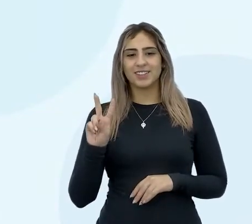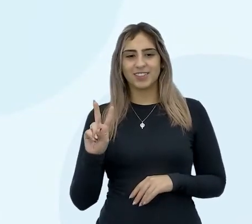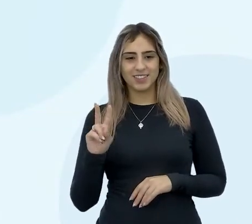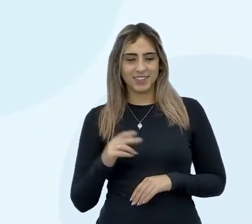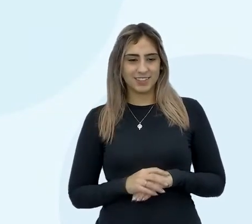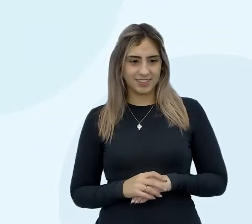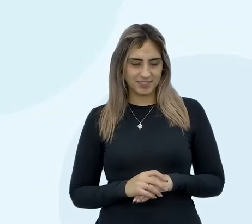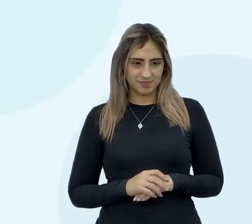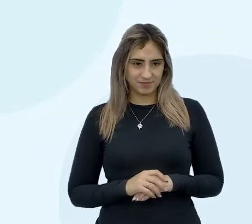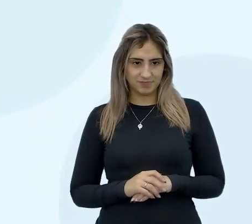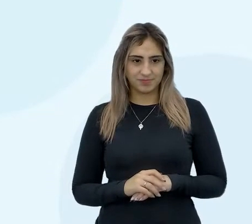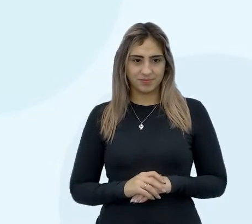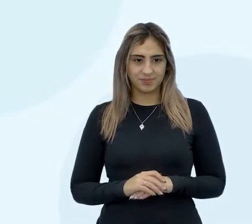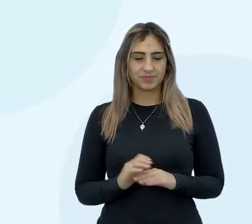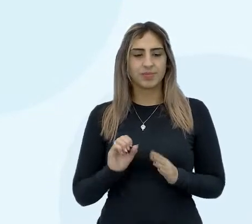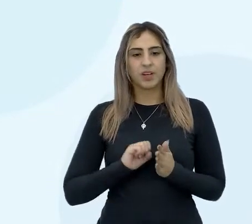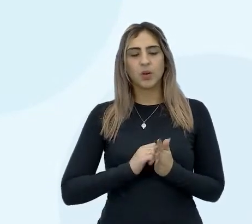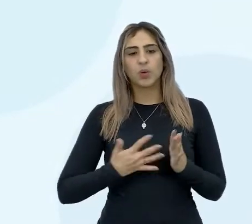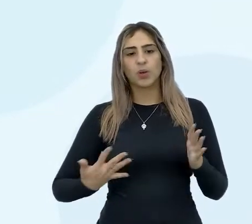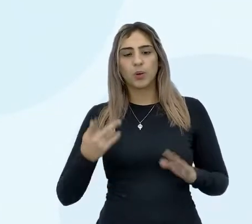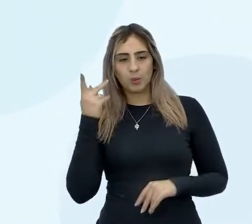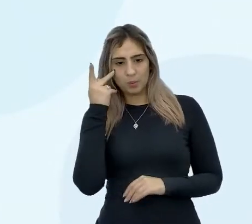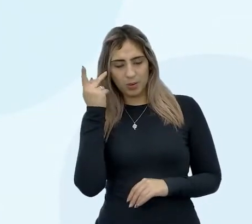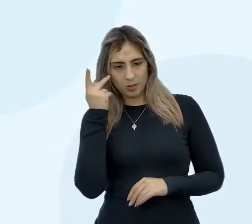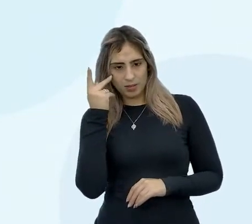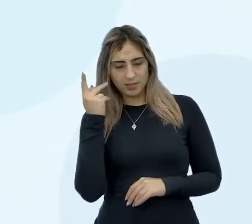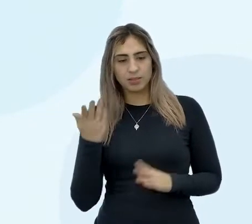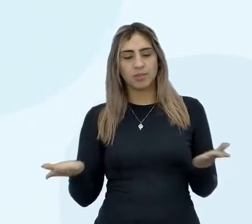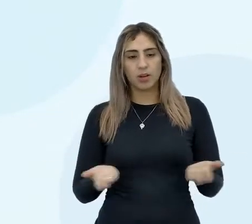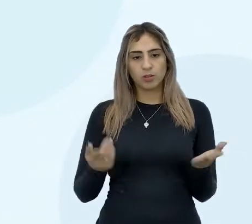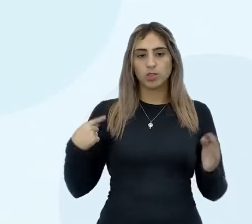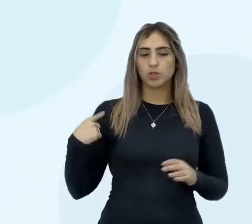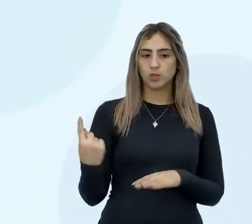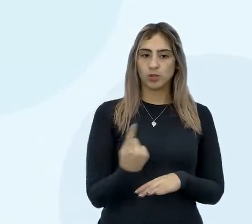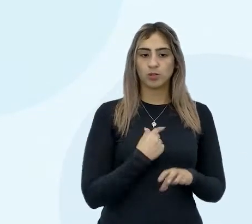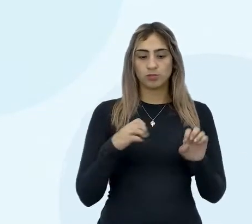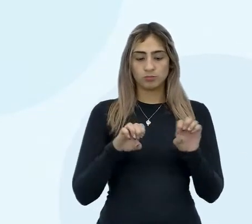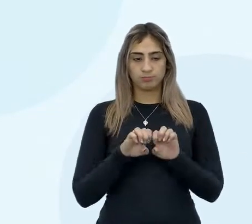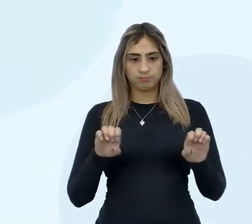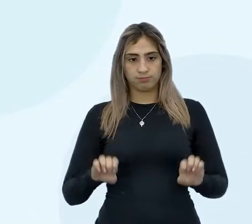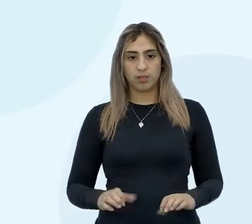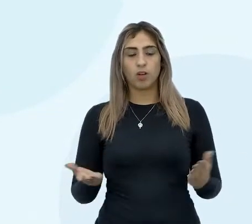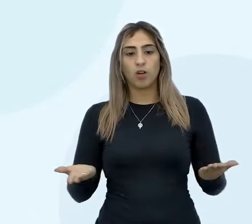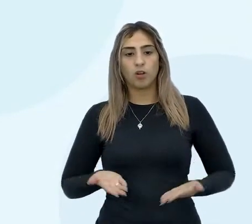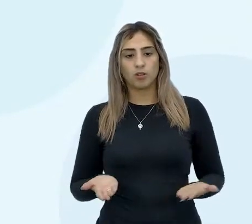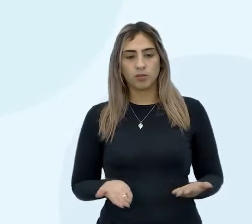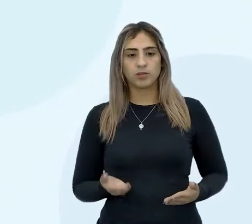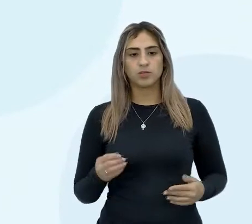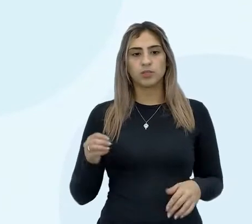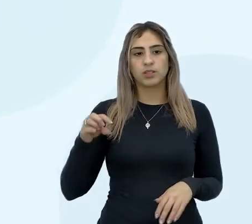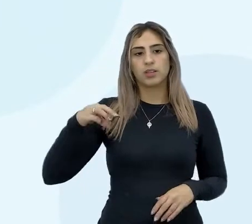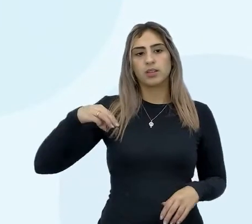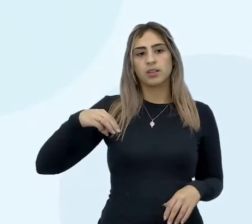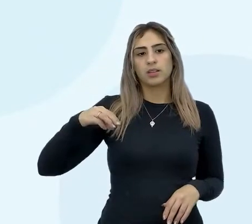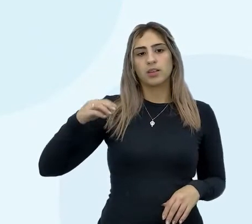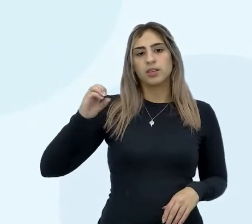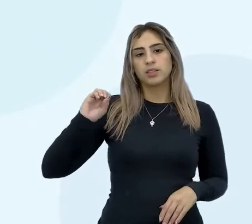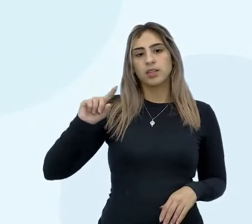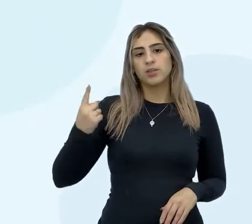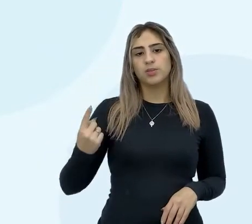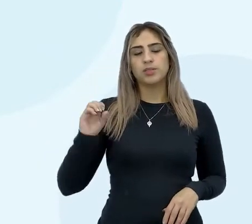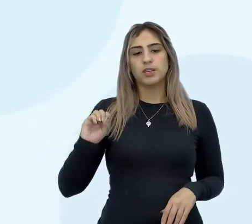outra habilidade do currículo paulista, e para hoje, né, os nossos eixos estruturantes, nós vamos ter EMF CNT